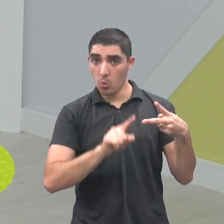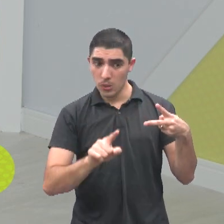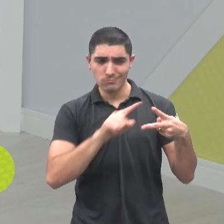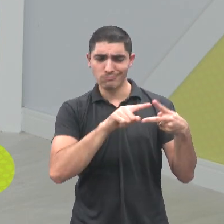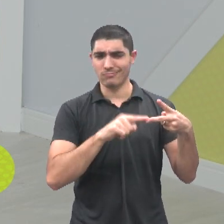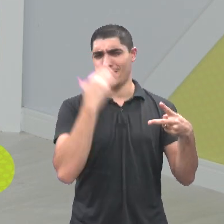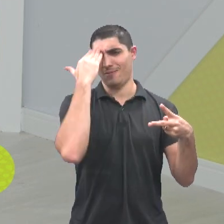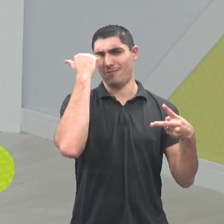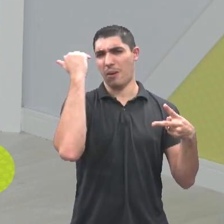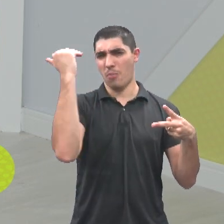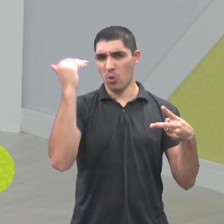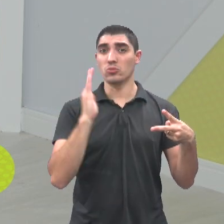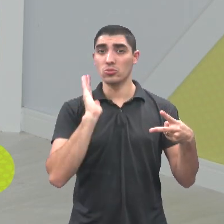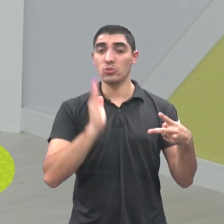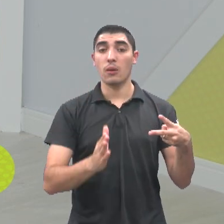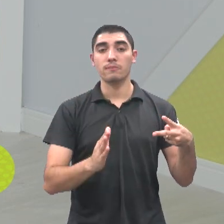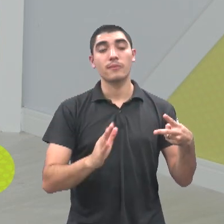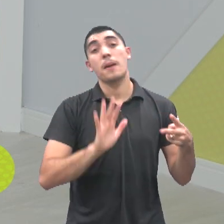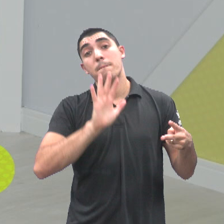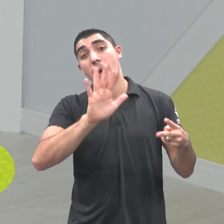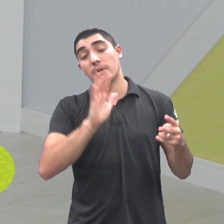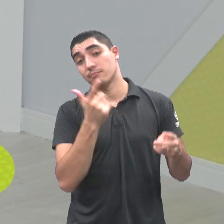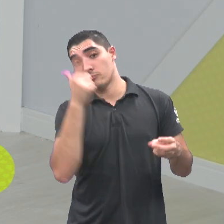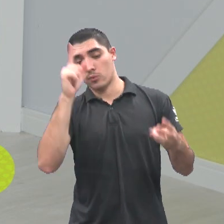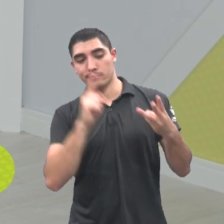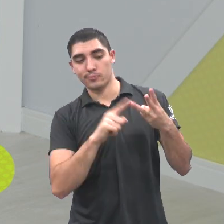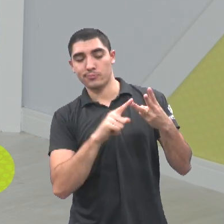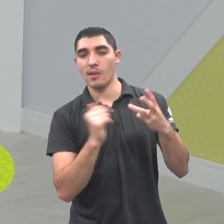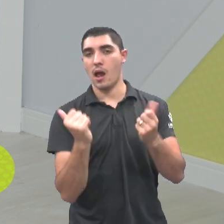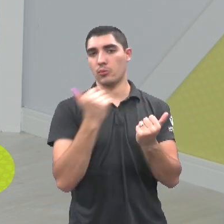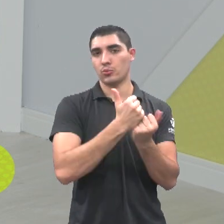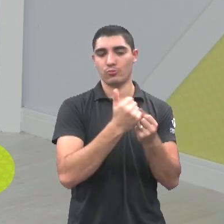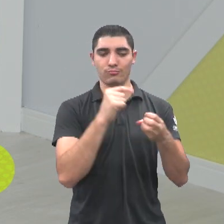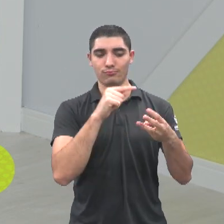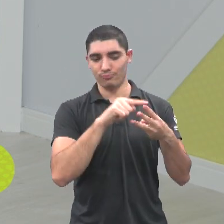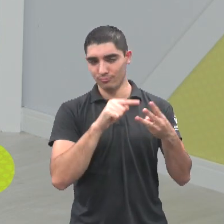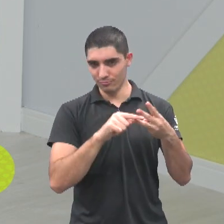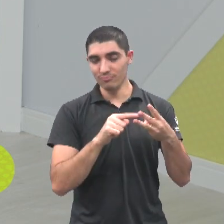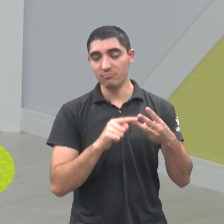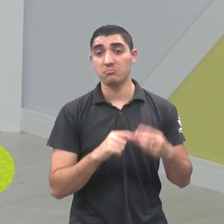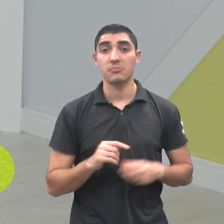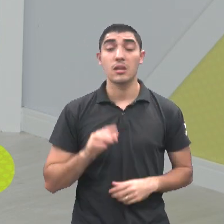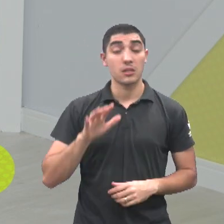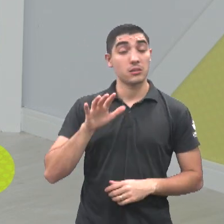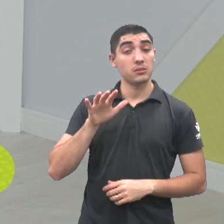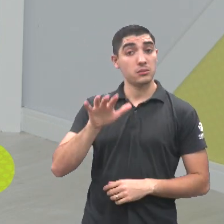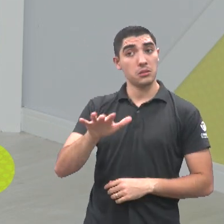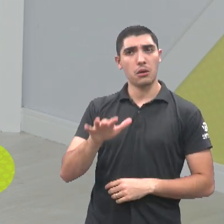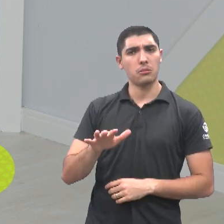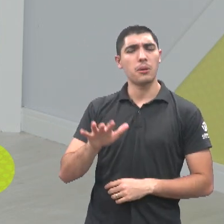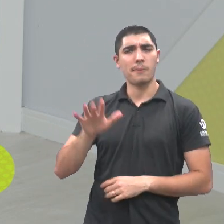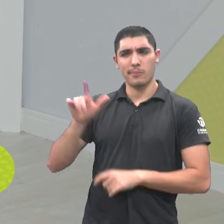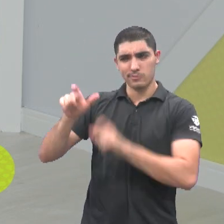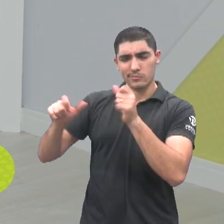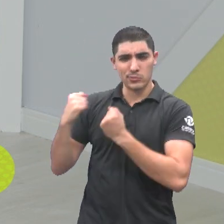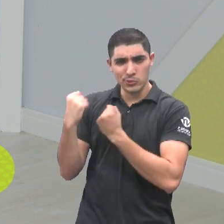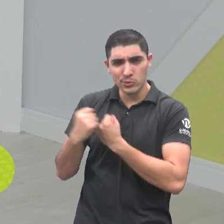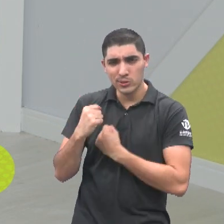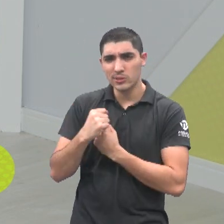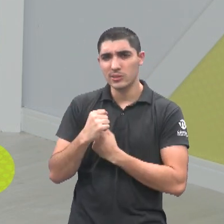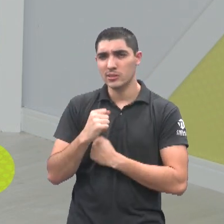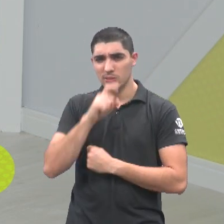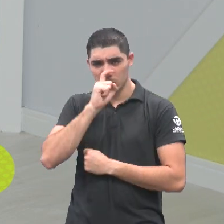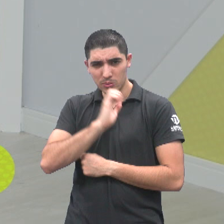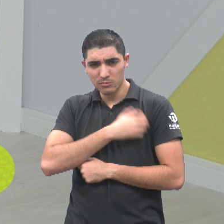foi dirigido pelo seu auxiliar, enfim. Uma frustração para o torcedor e, como disse o Joãozinho no final do jogo, um silêncio no